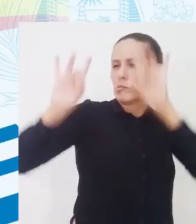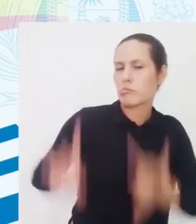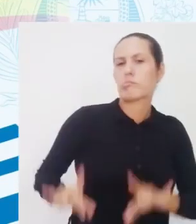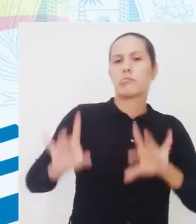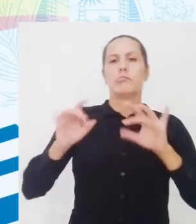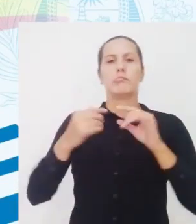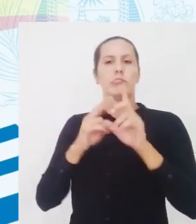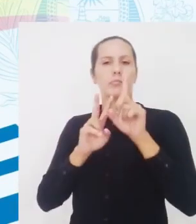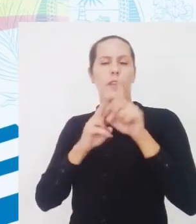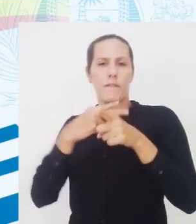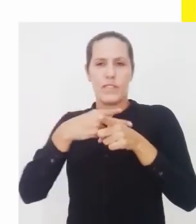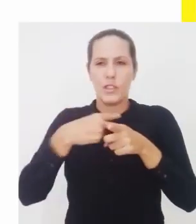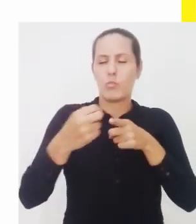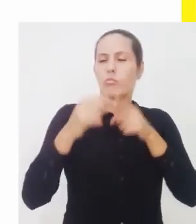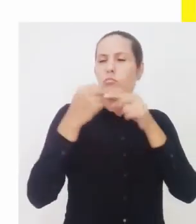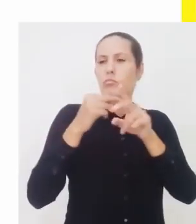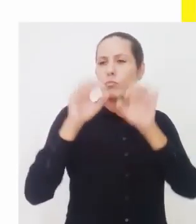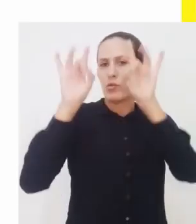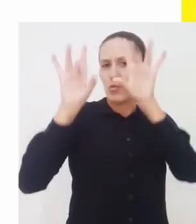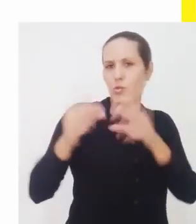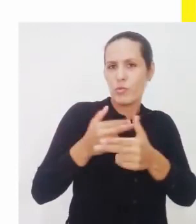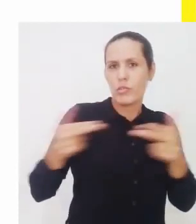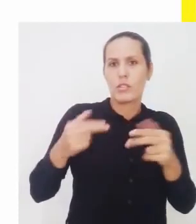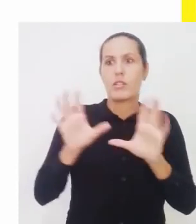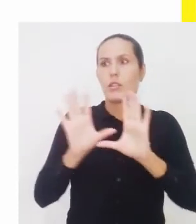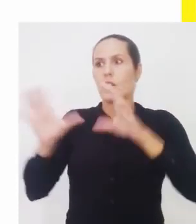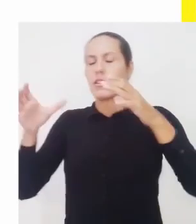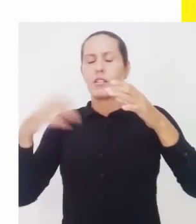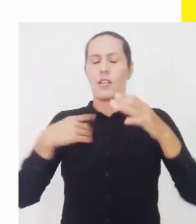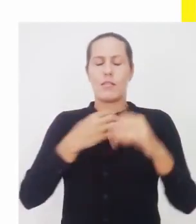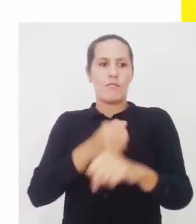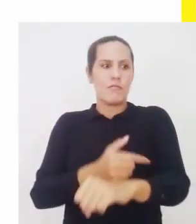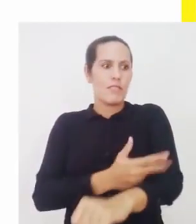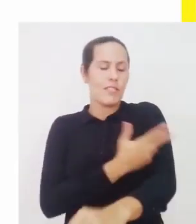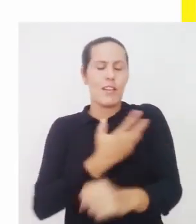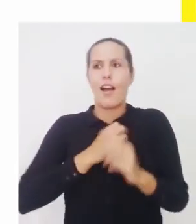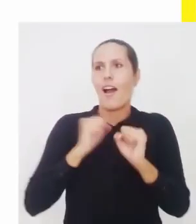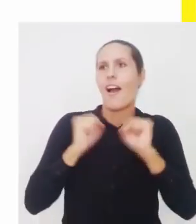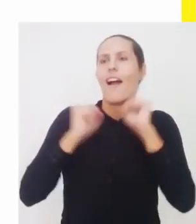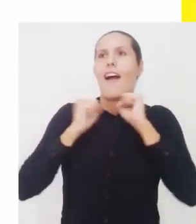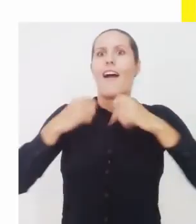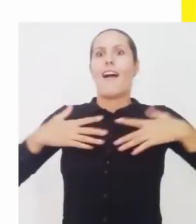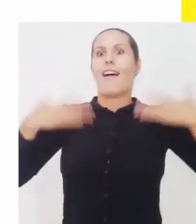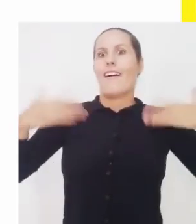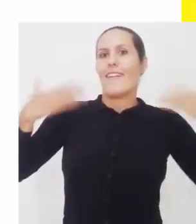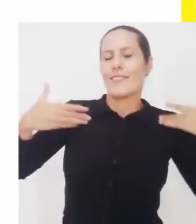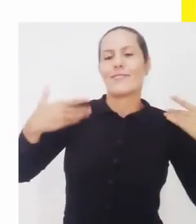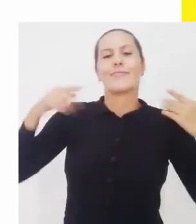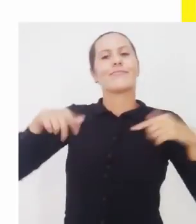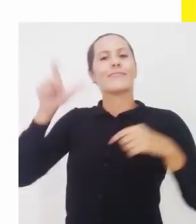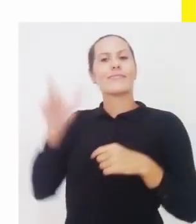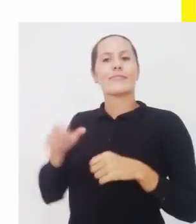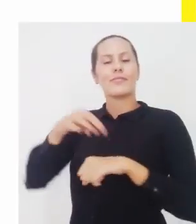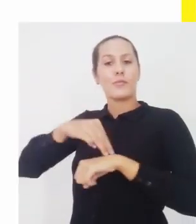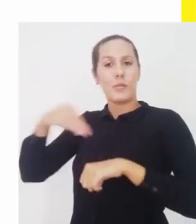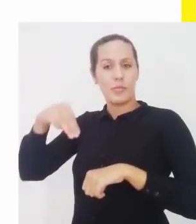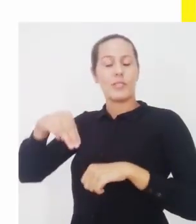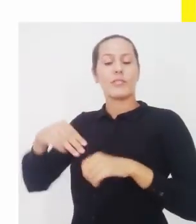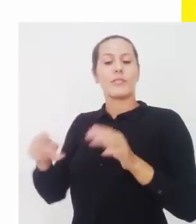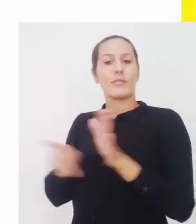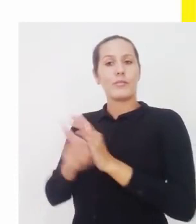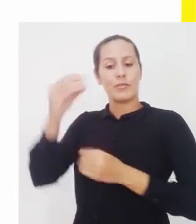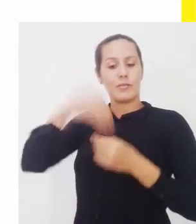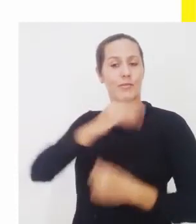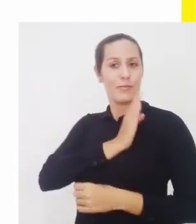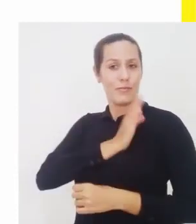certo? Se liga aí. Olá, meu nome é Gabriel de Oliveira e o Náutico para mim é o melhor time de Pernambuco porque é um time há mais de 100 anos vem proporcionando